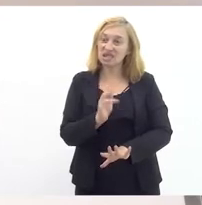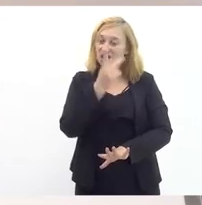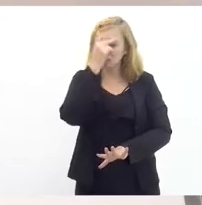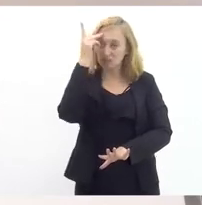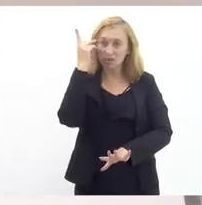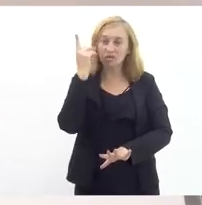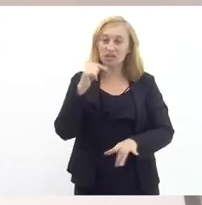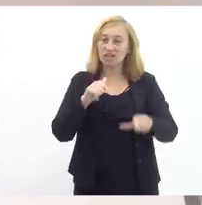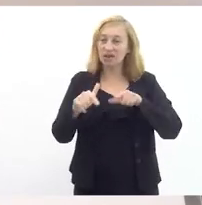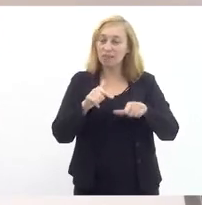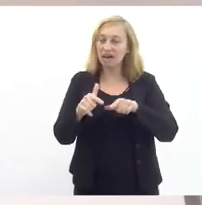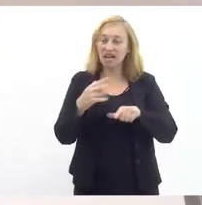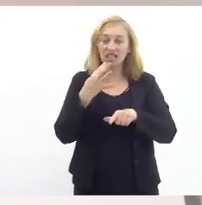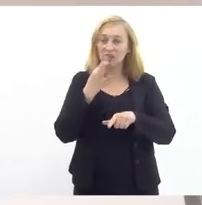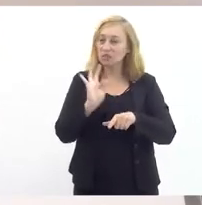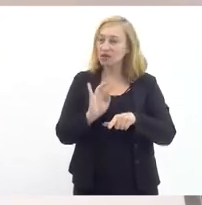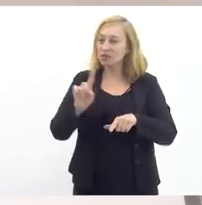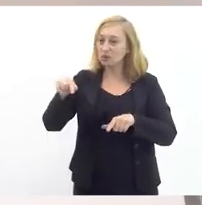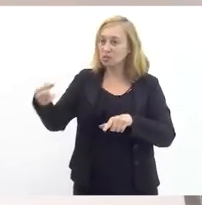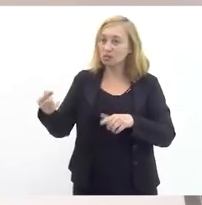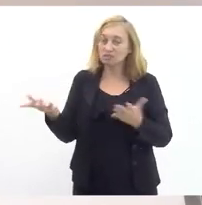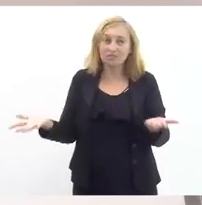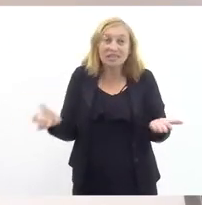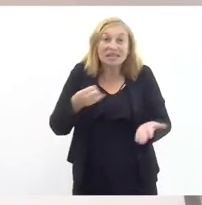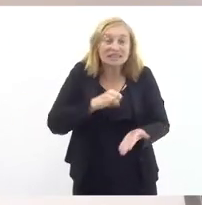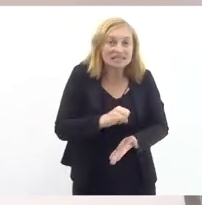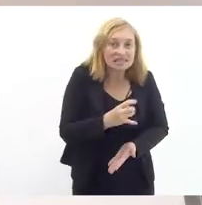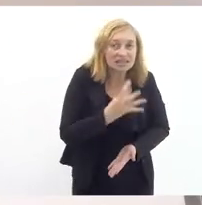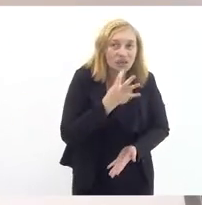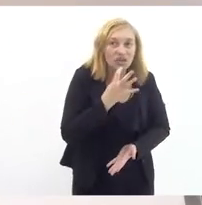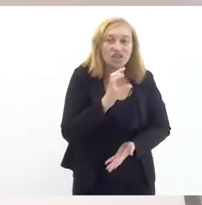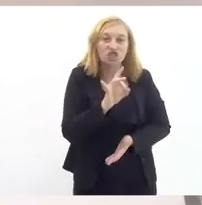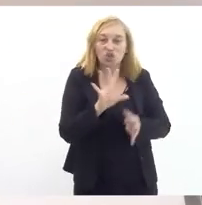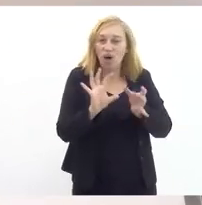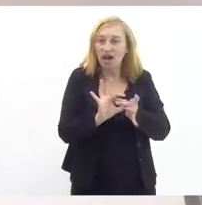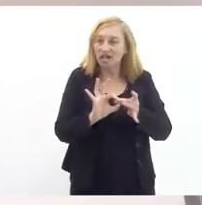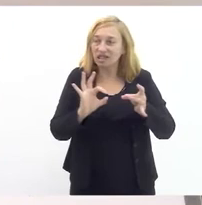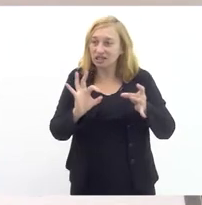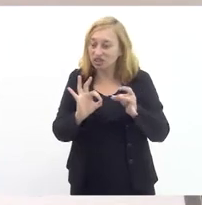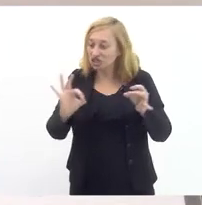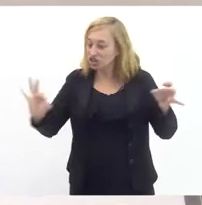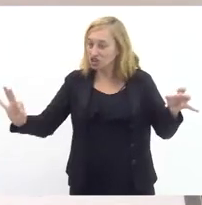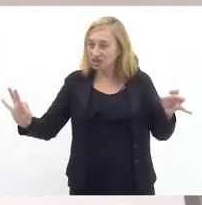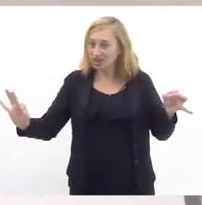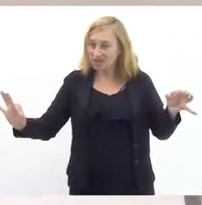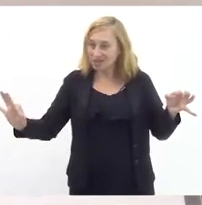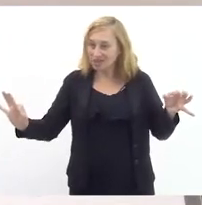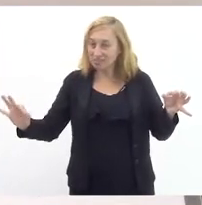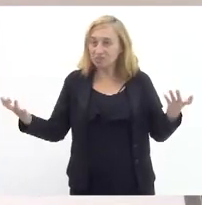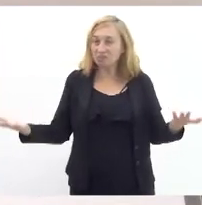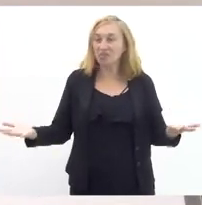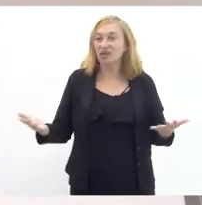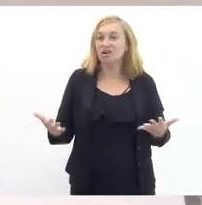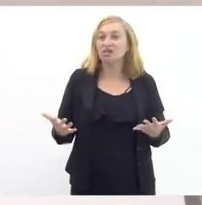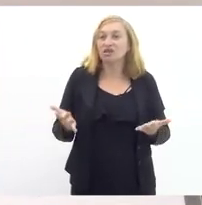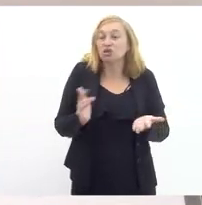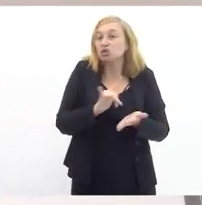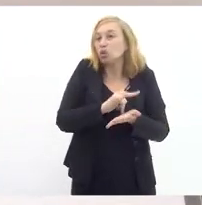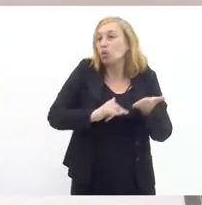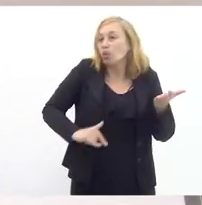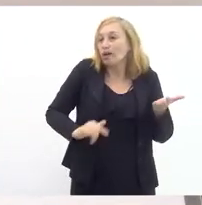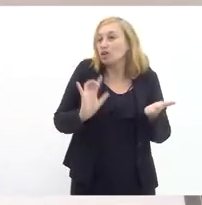conheciam. Se conheciam, somente à distância, através de